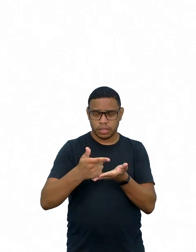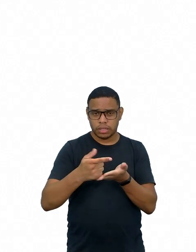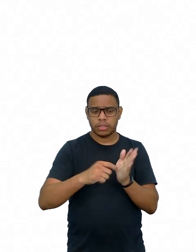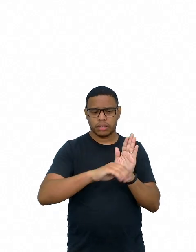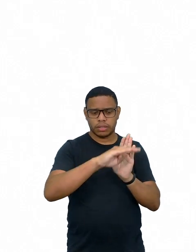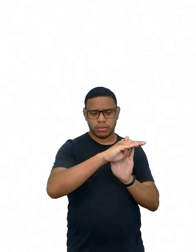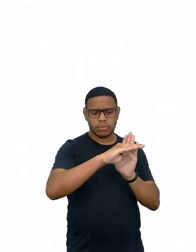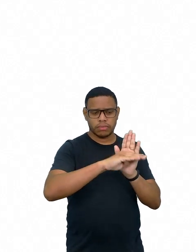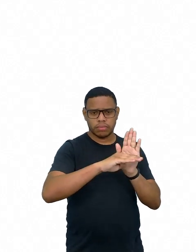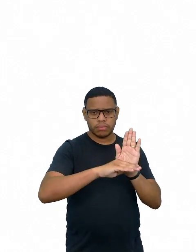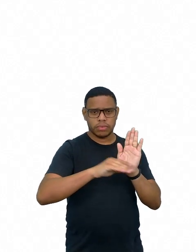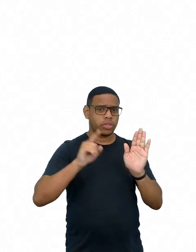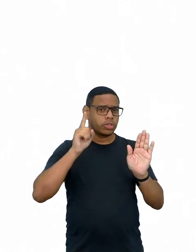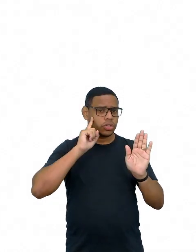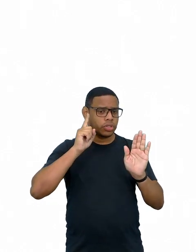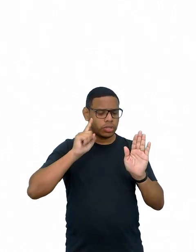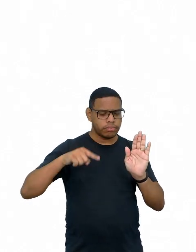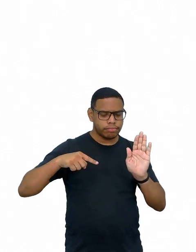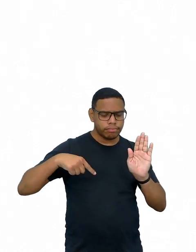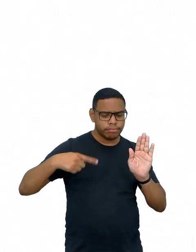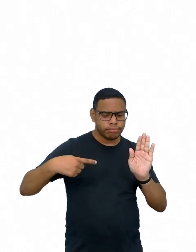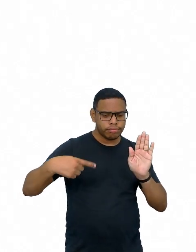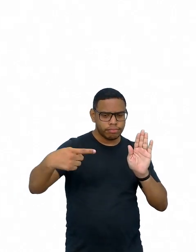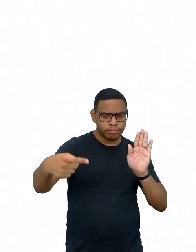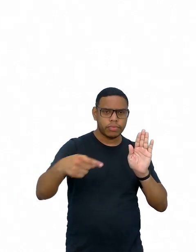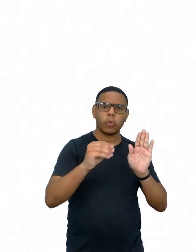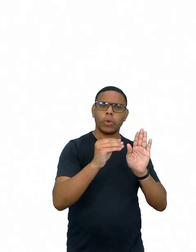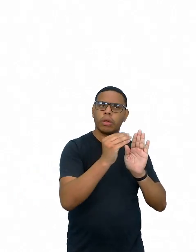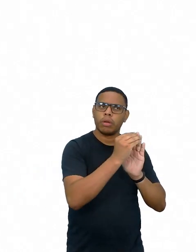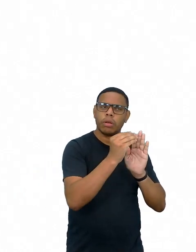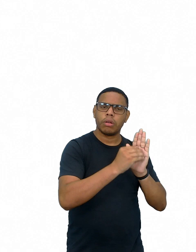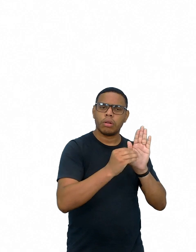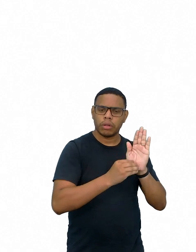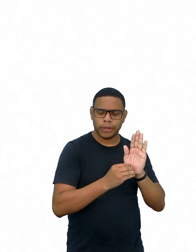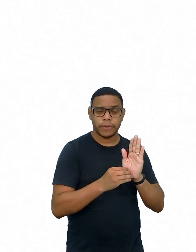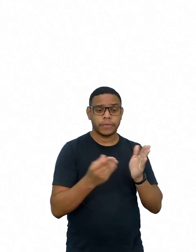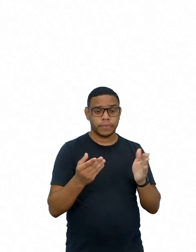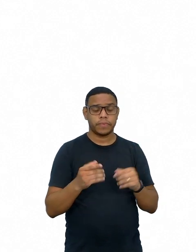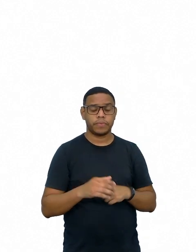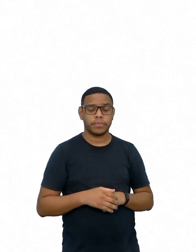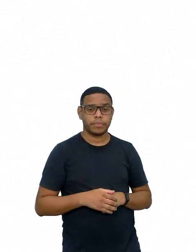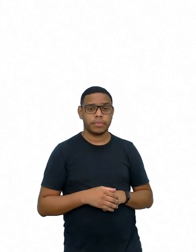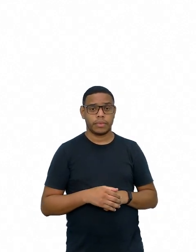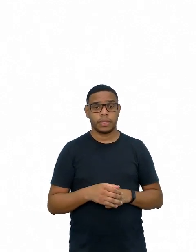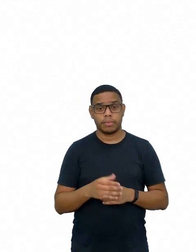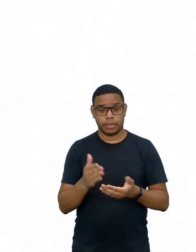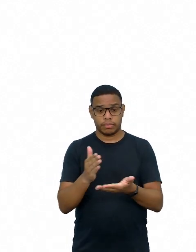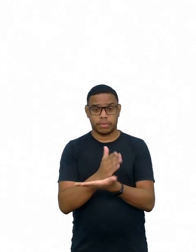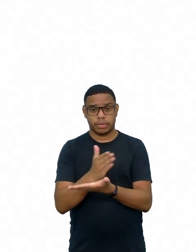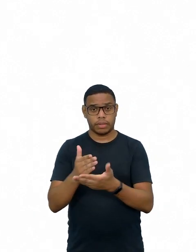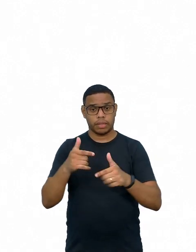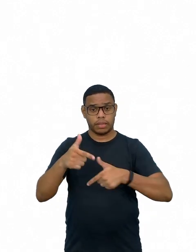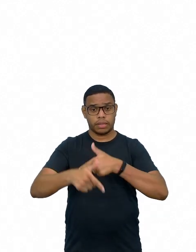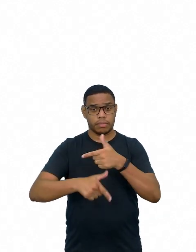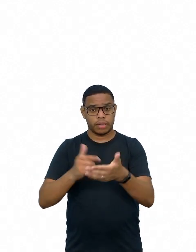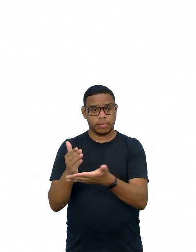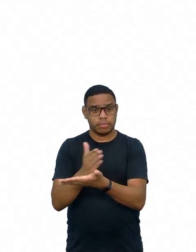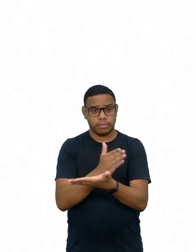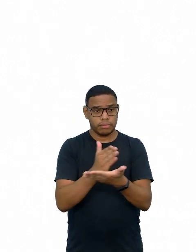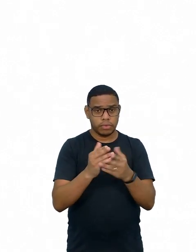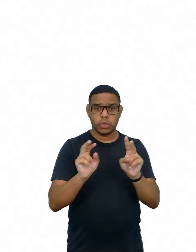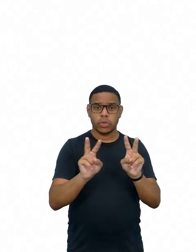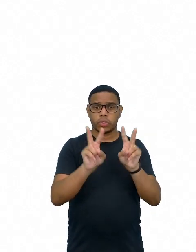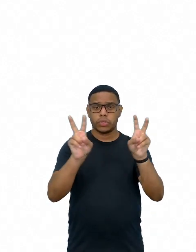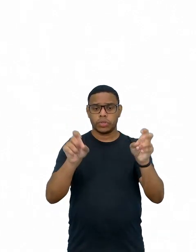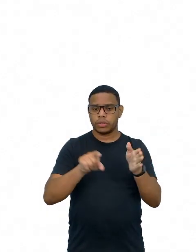vai fazer. Isso é organização, tá? Fazer a divisão de trabalho sobre as questões da